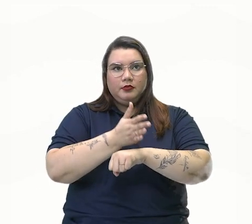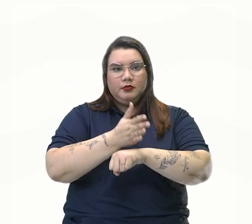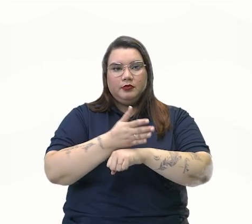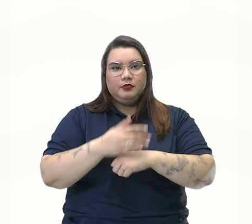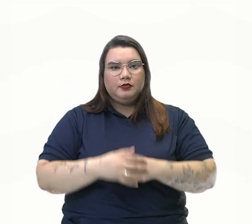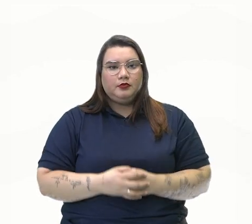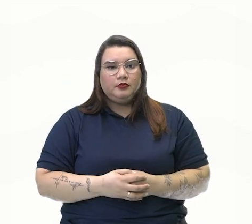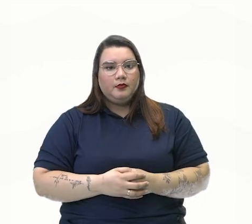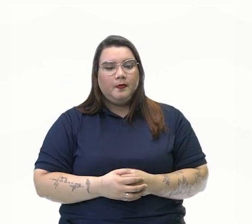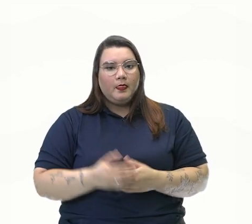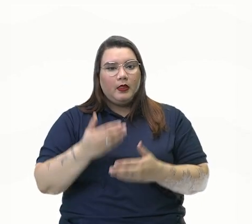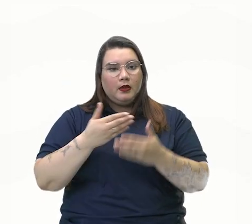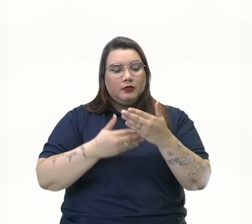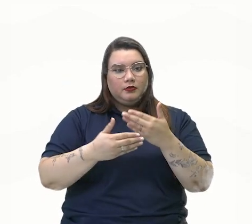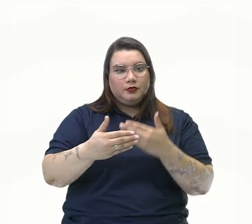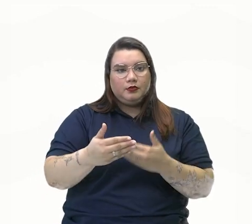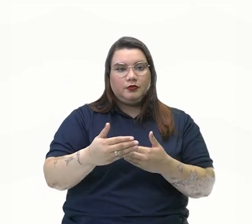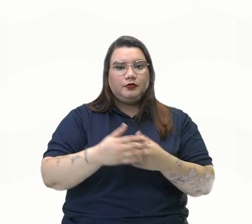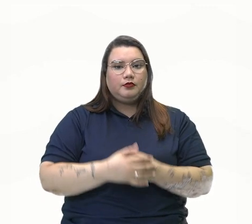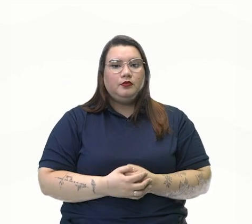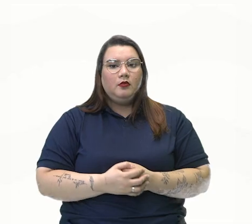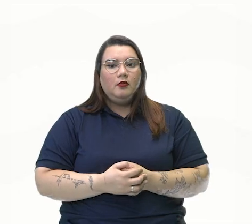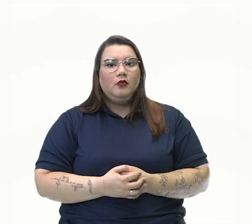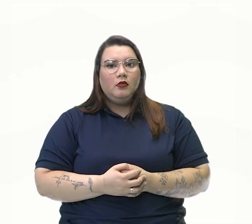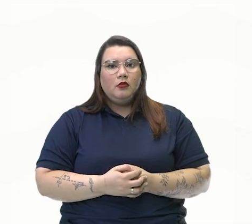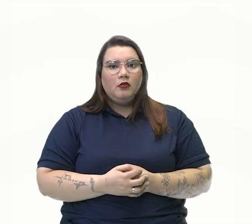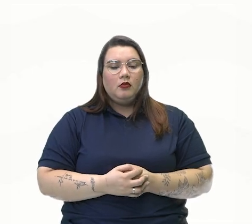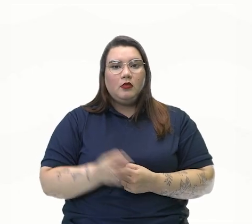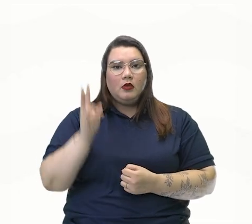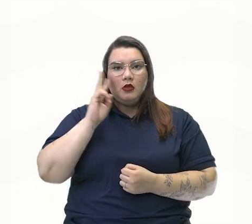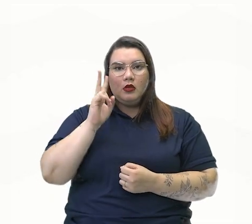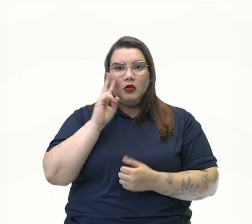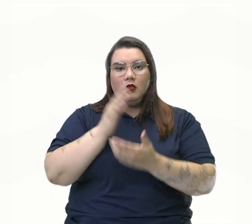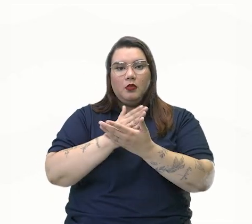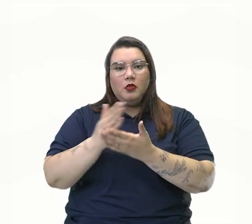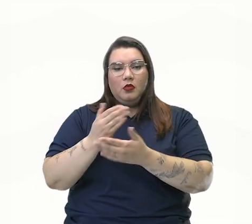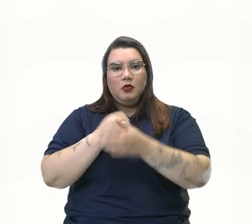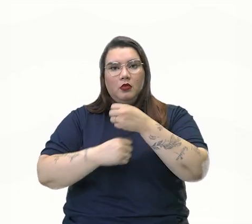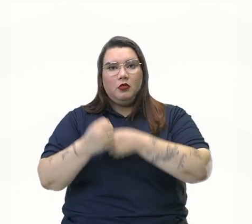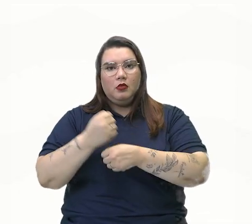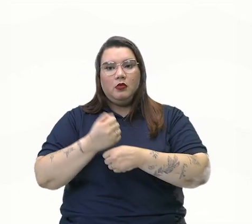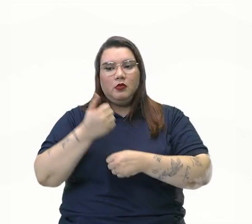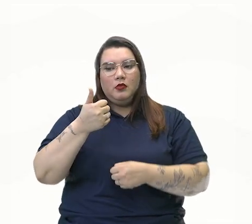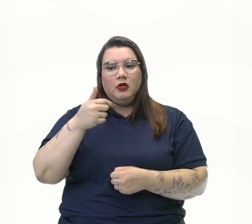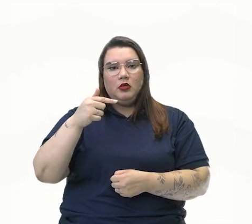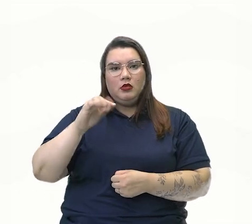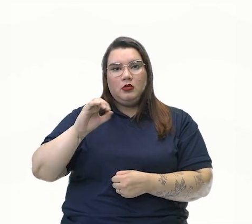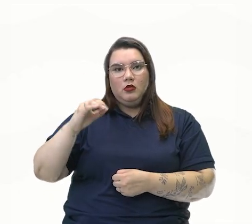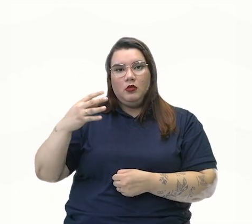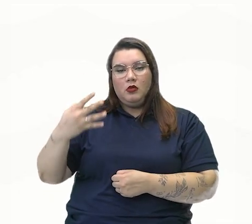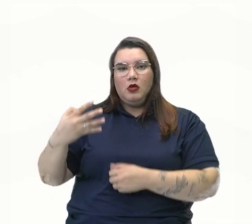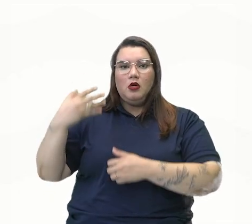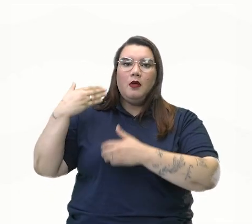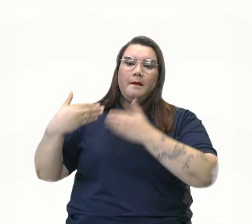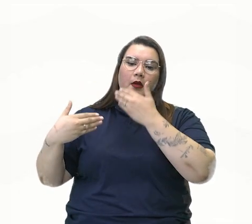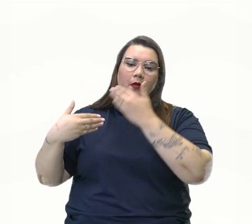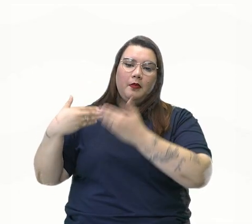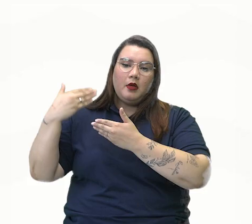física moderna. Já olha lá, nós começamos em 1700 e